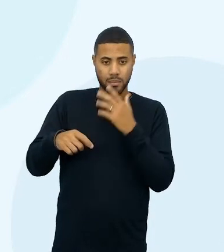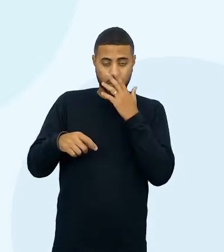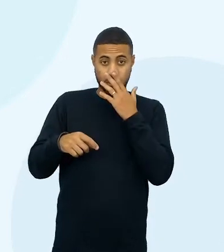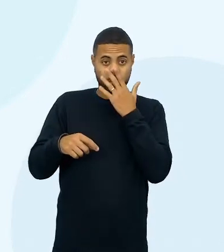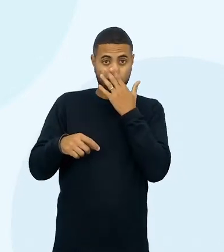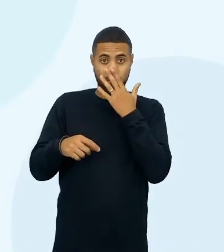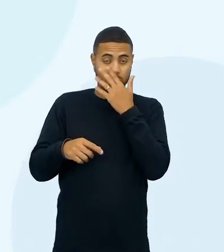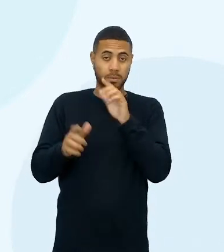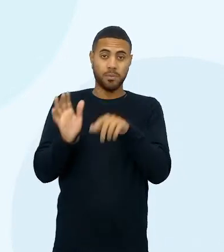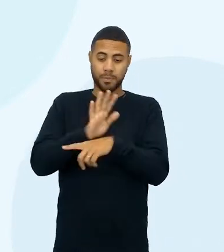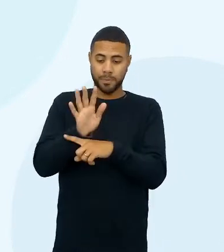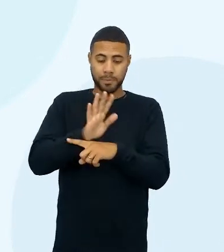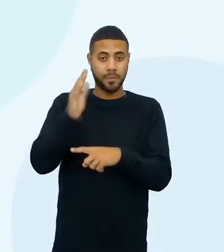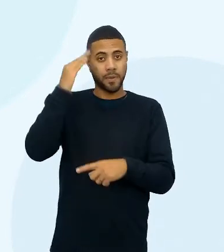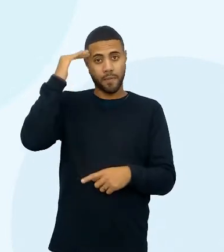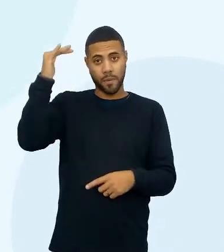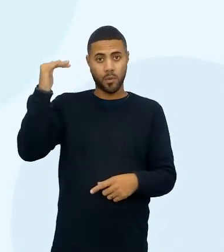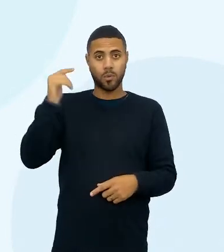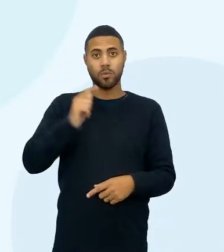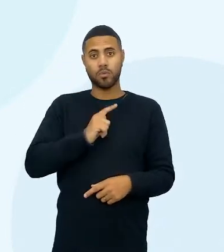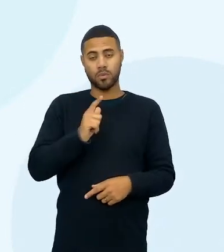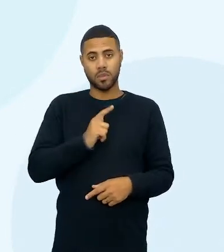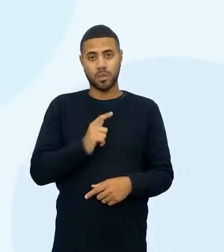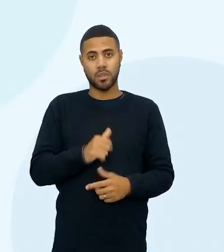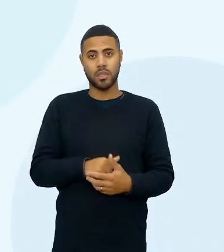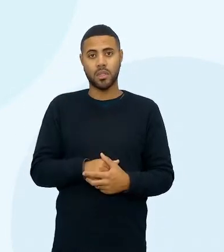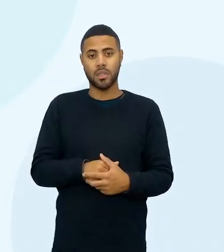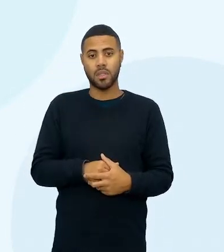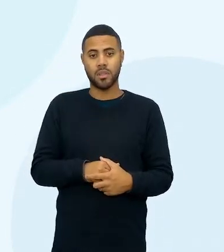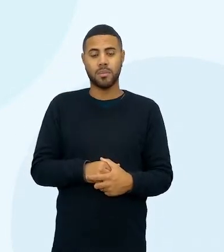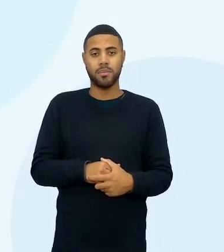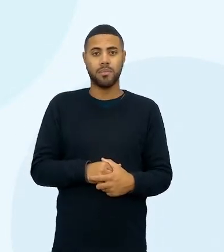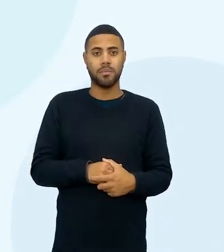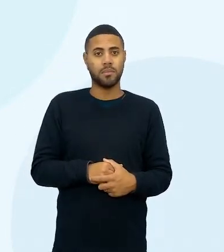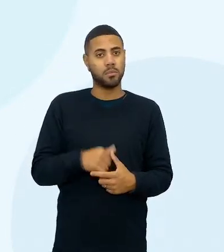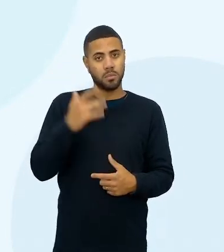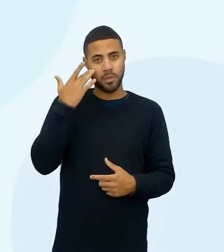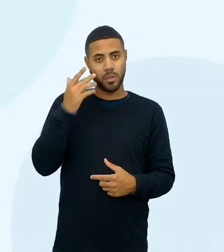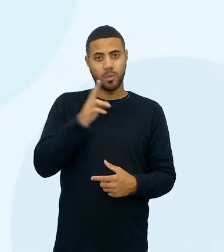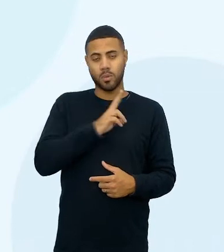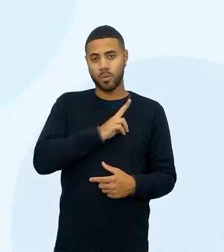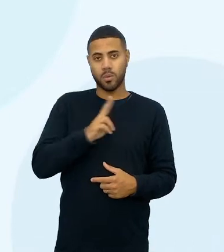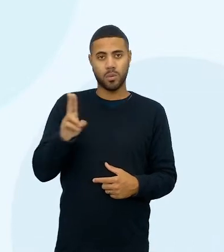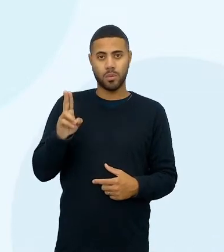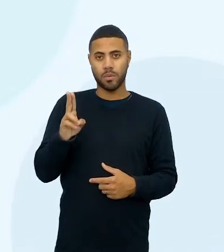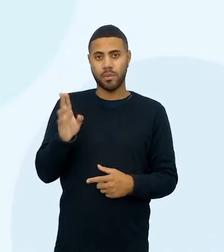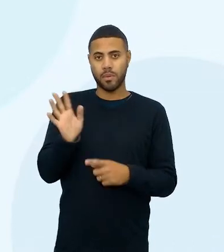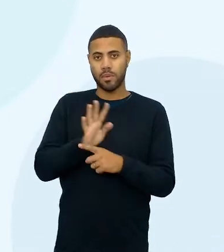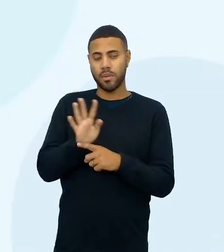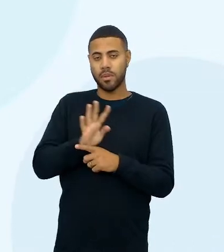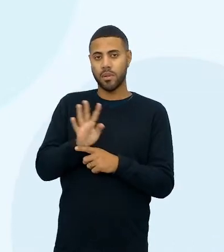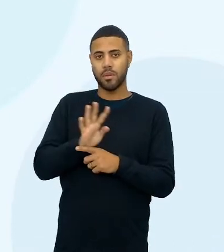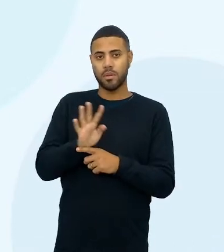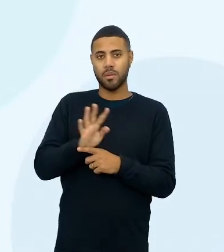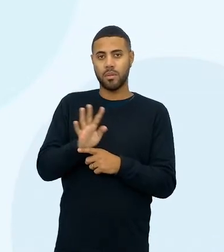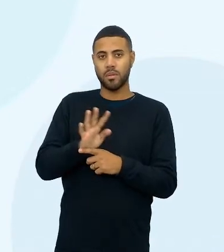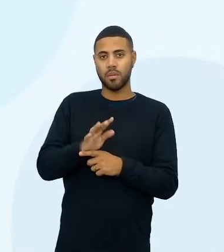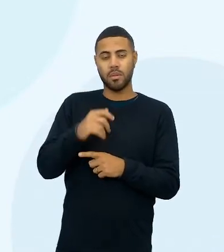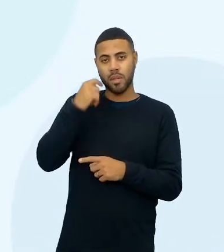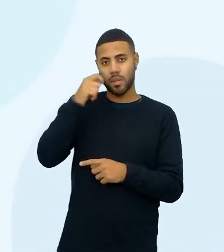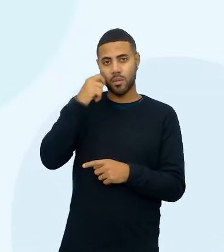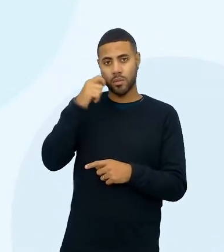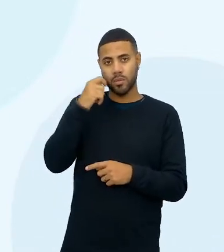muito famoso aí com um ator super famoso, que eu nem sei se eu posso citar o nome, né, do filme e do